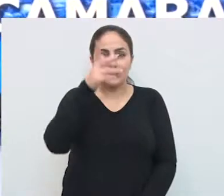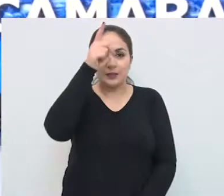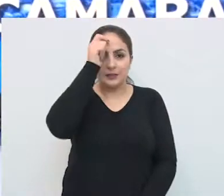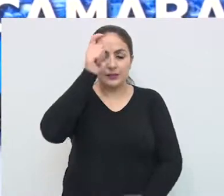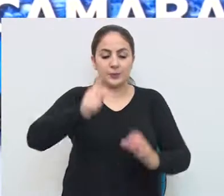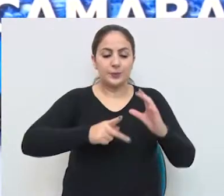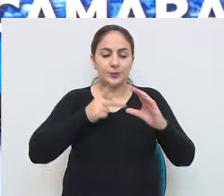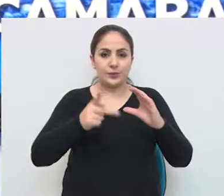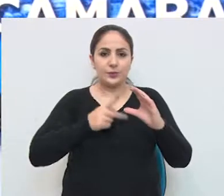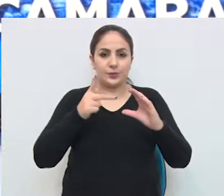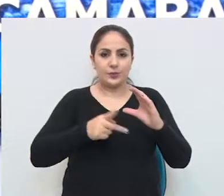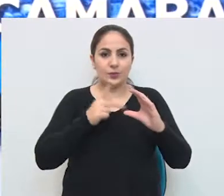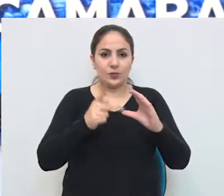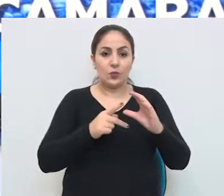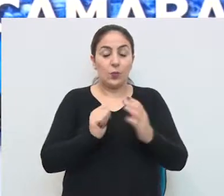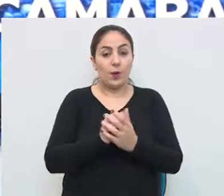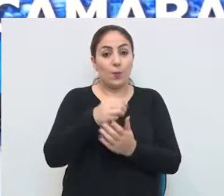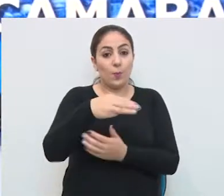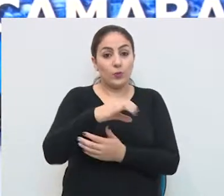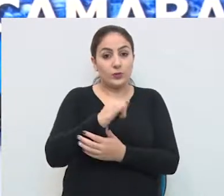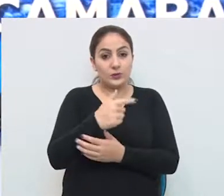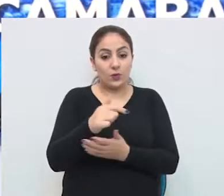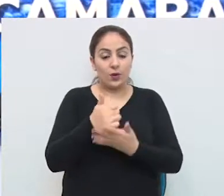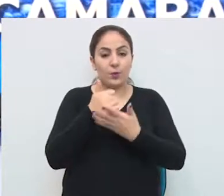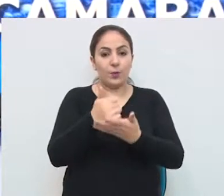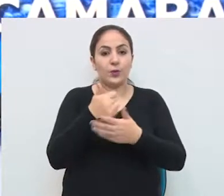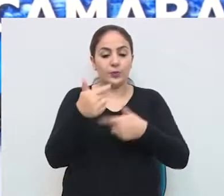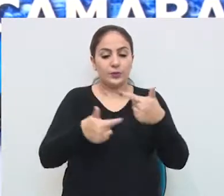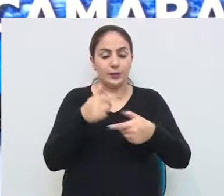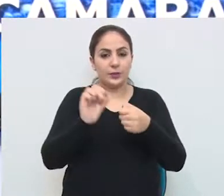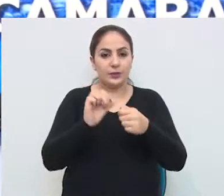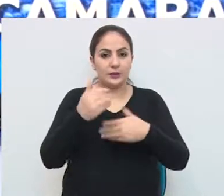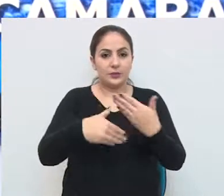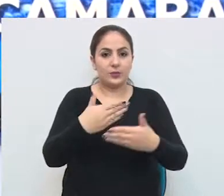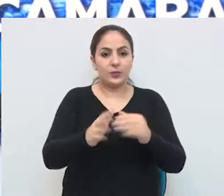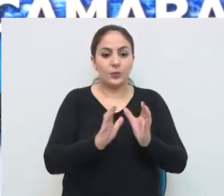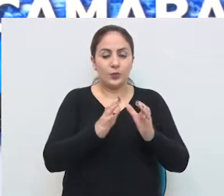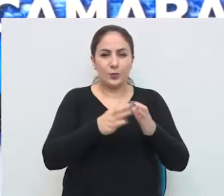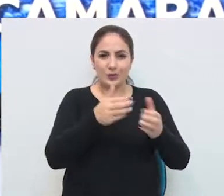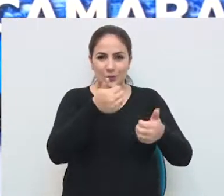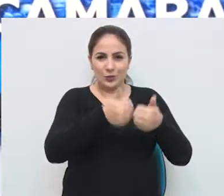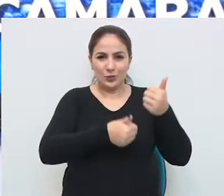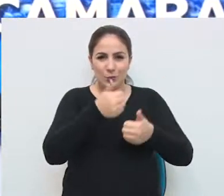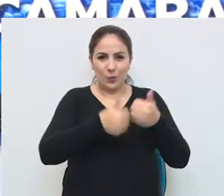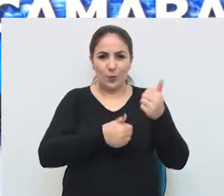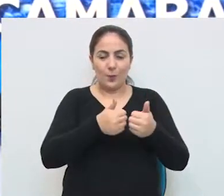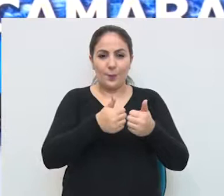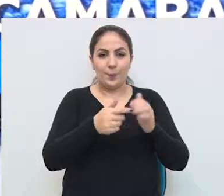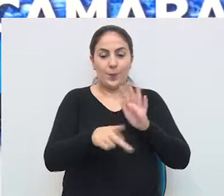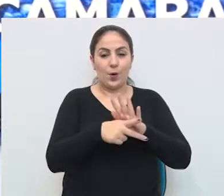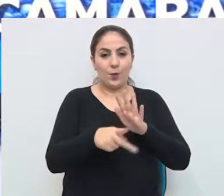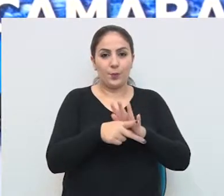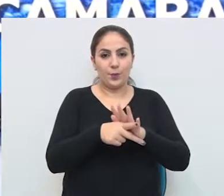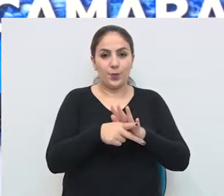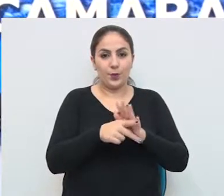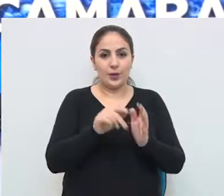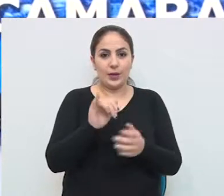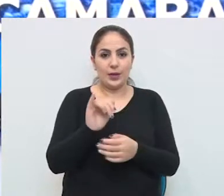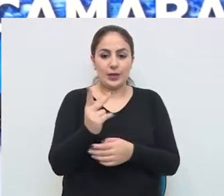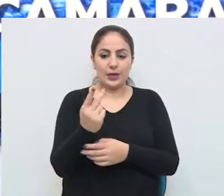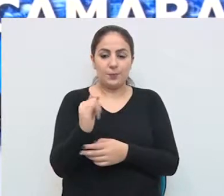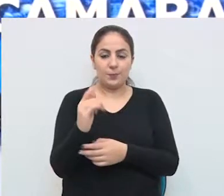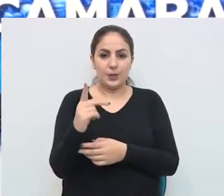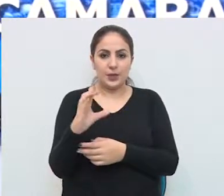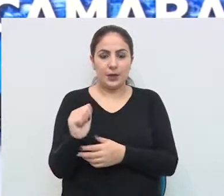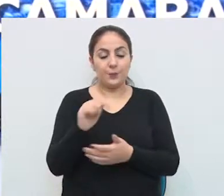Está em análise no Parlamento Municipal uma moção que apoia o trabalho desenvolvido por um time do bairro Ípica. O documento